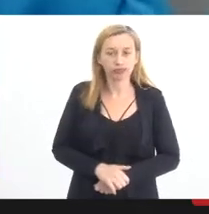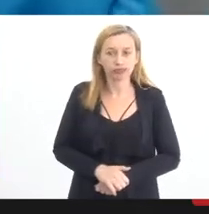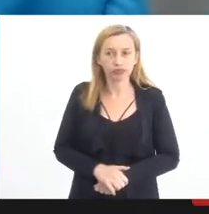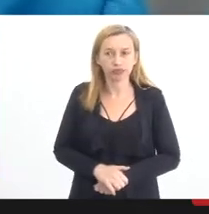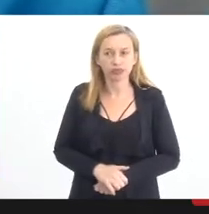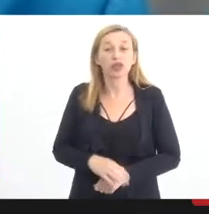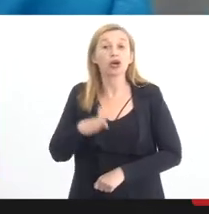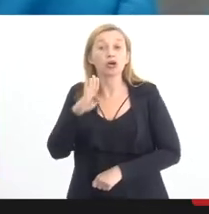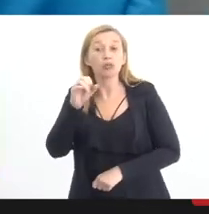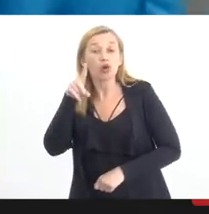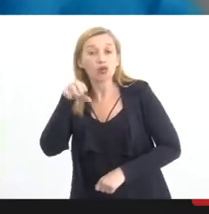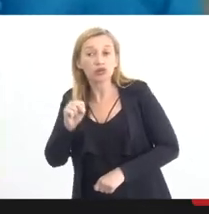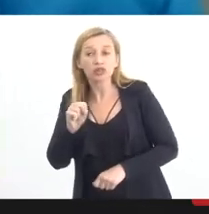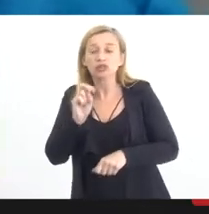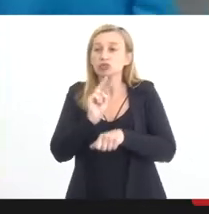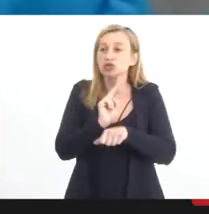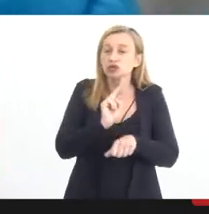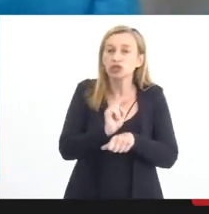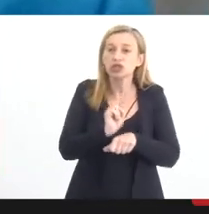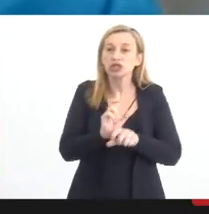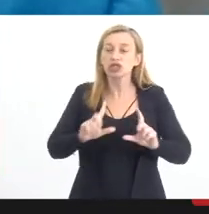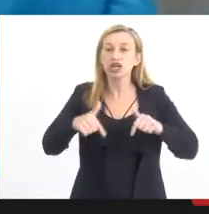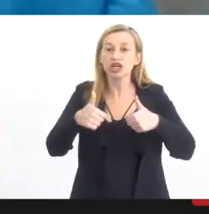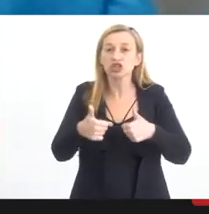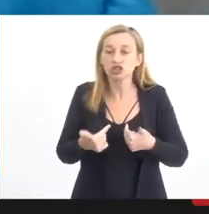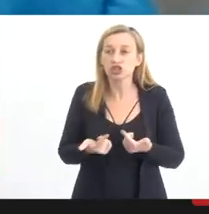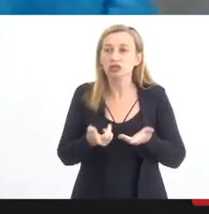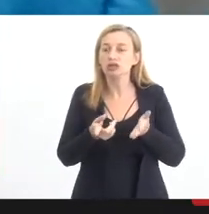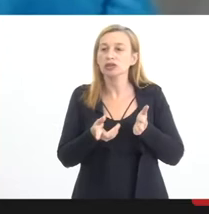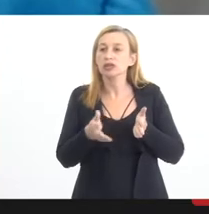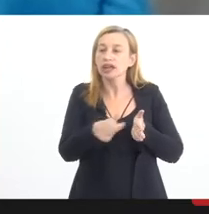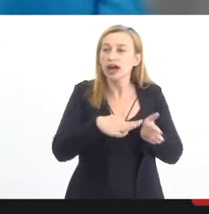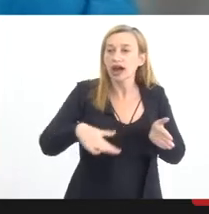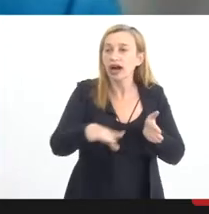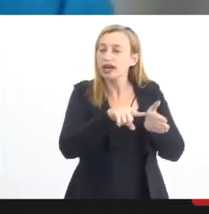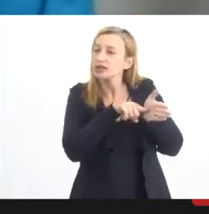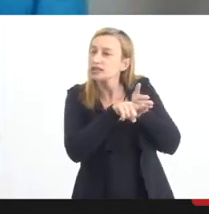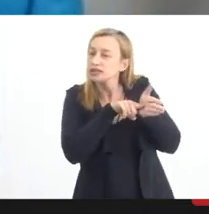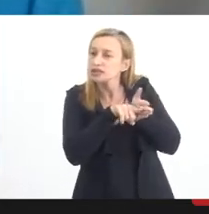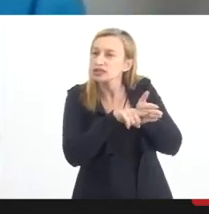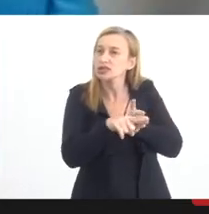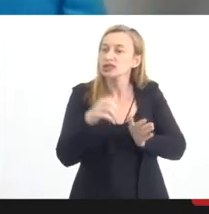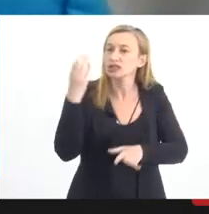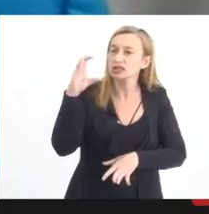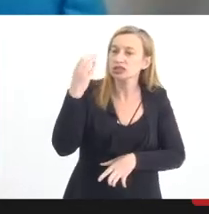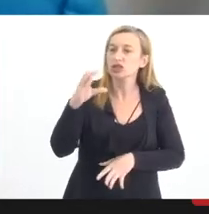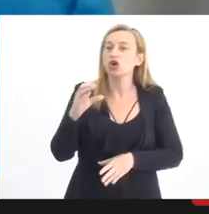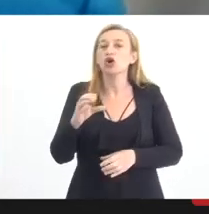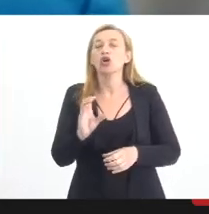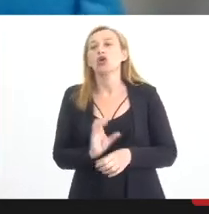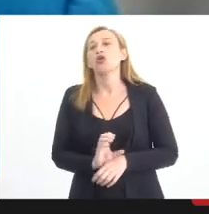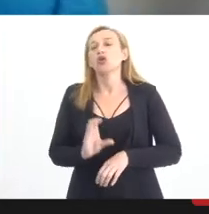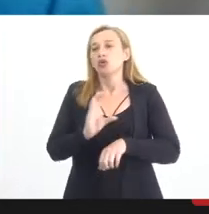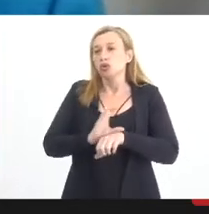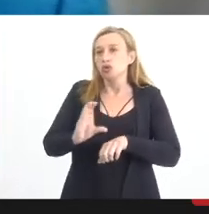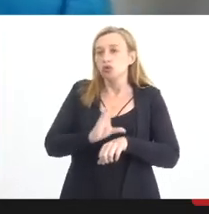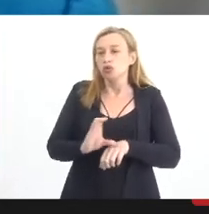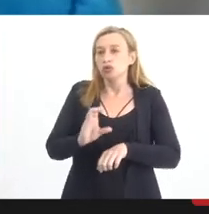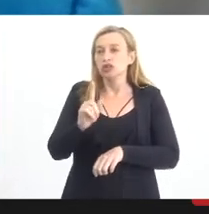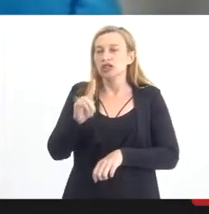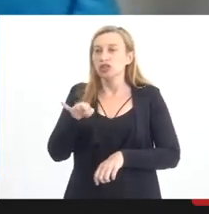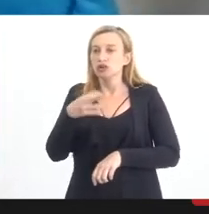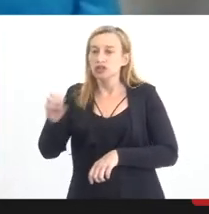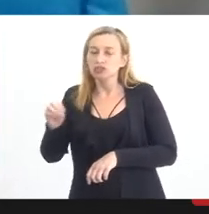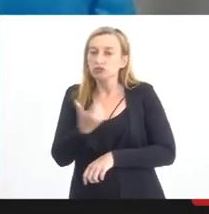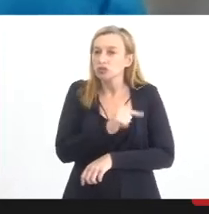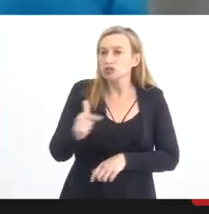de monitoria, de iniciação científica. Um curso de graduação que não dê ao aluno acesso